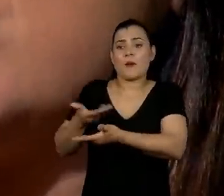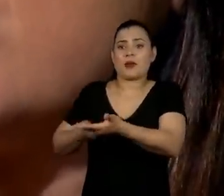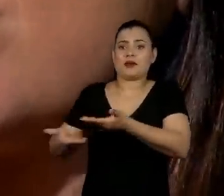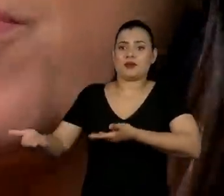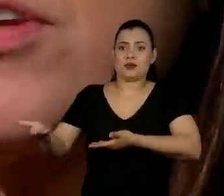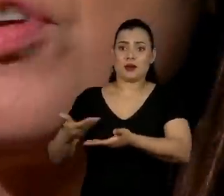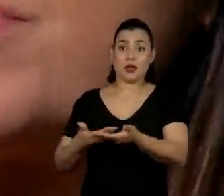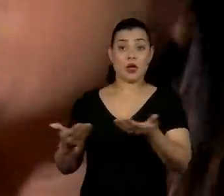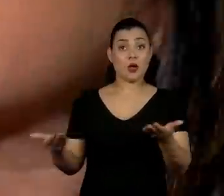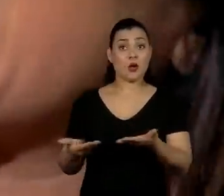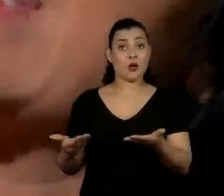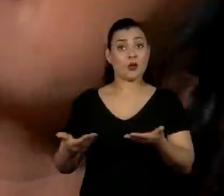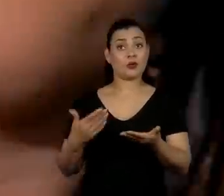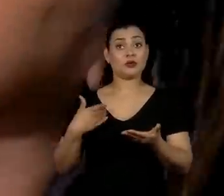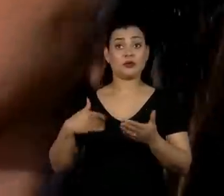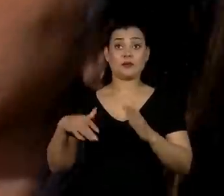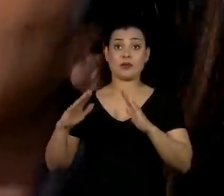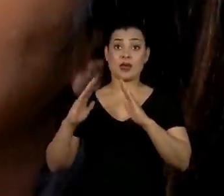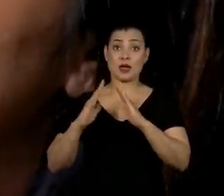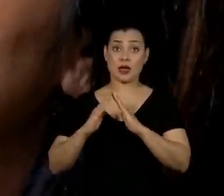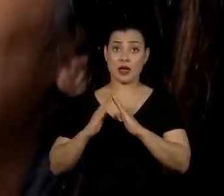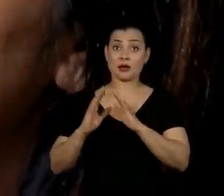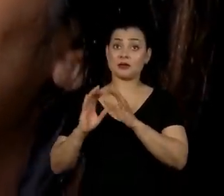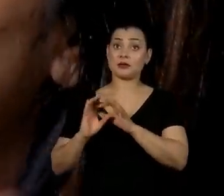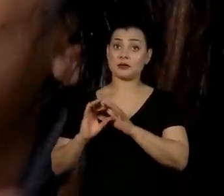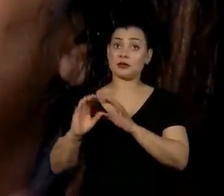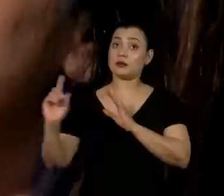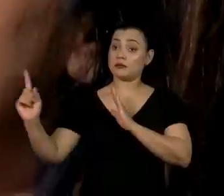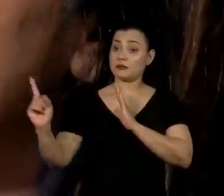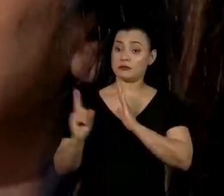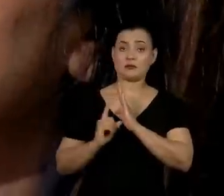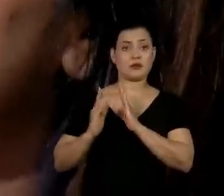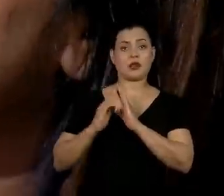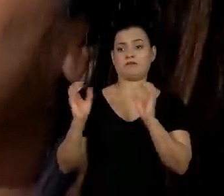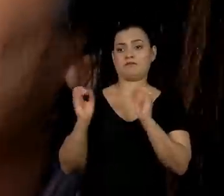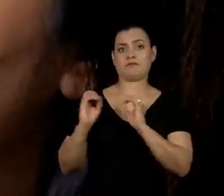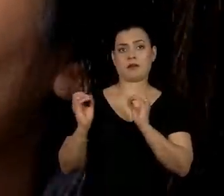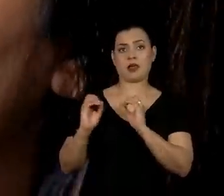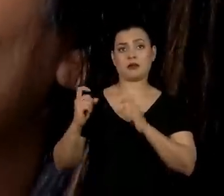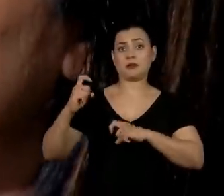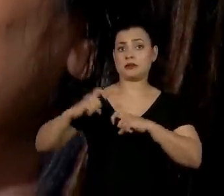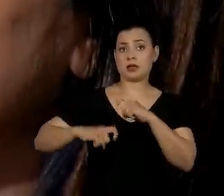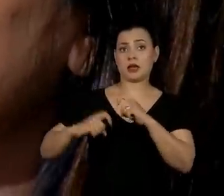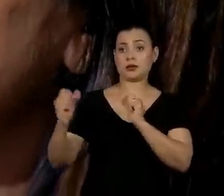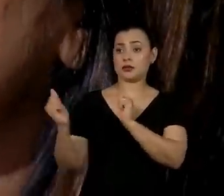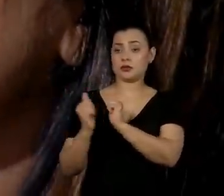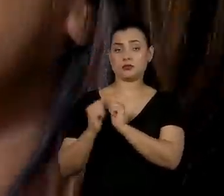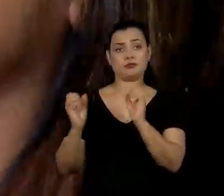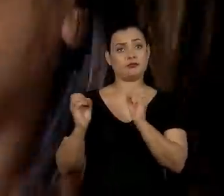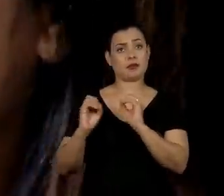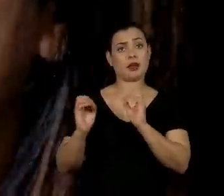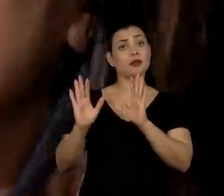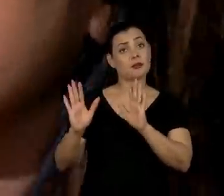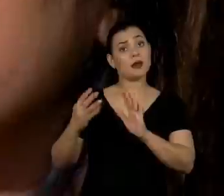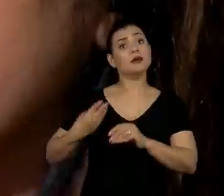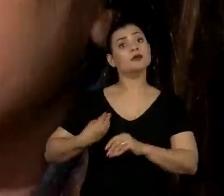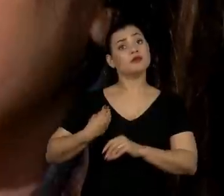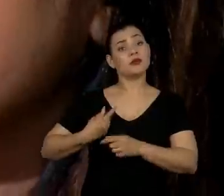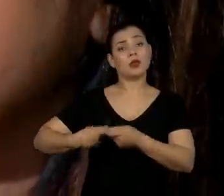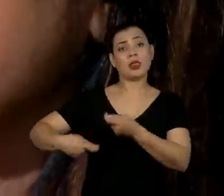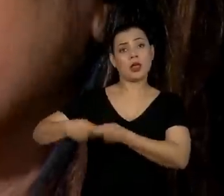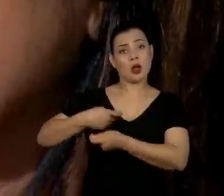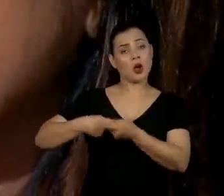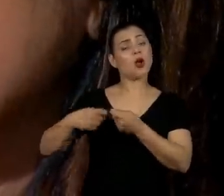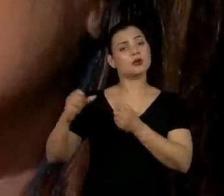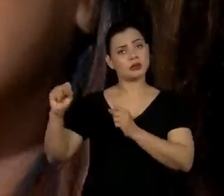E hoje eu não compartilho a minha casa com ele não compartilho o sexo com ele mas eu compartilho os